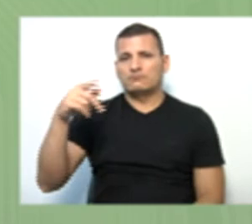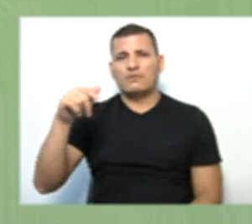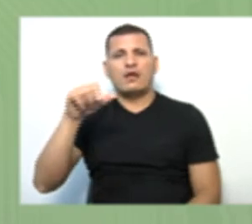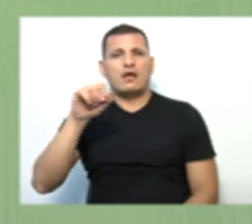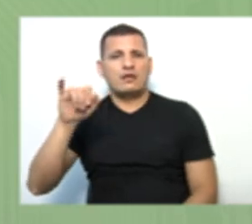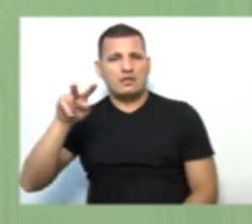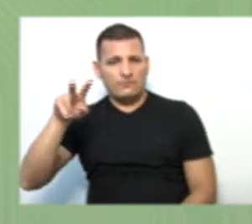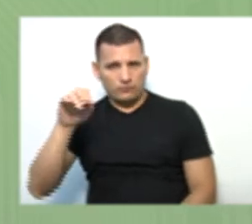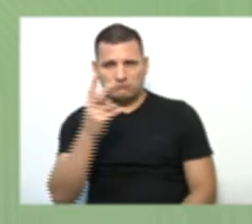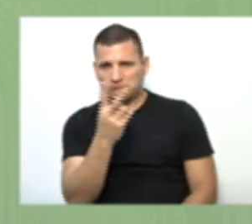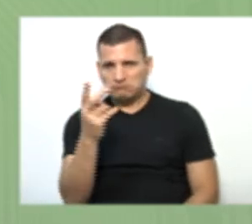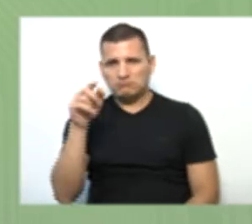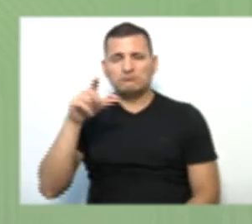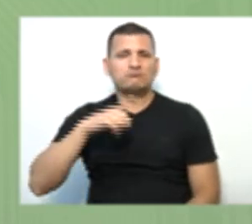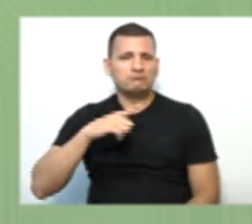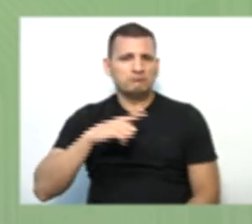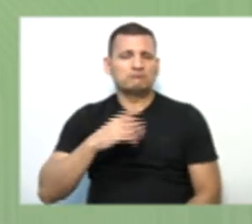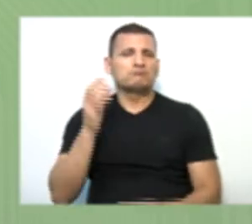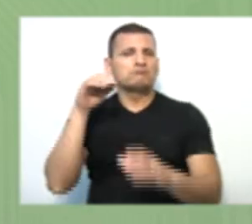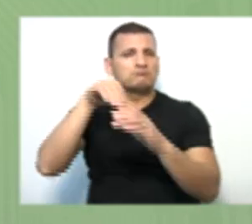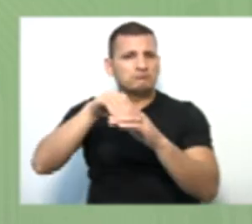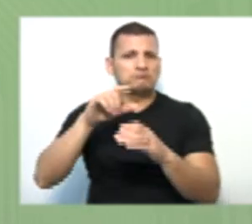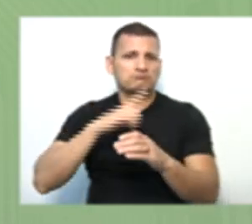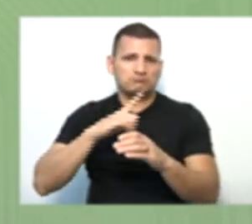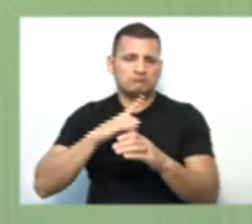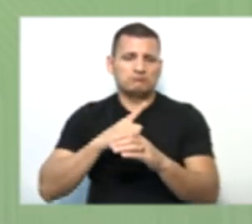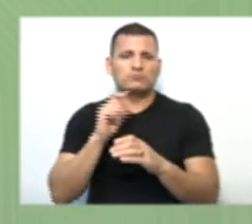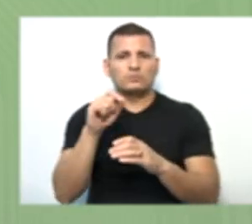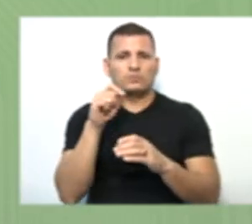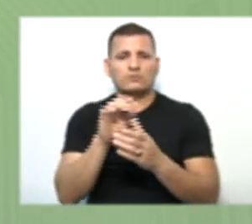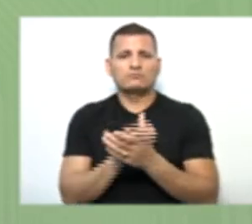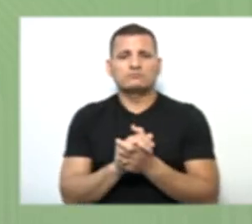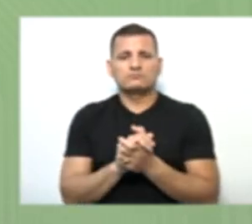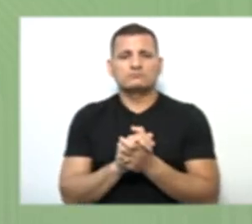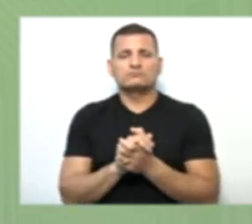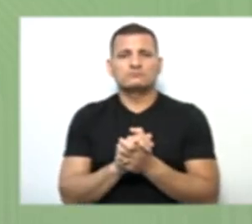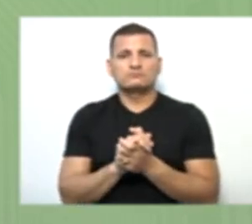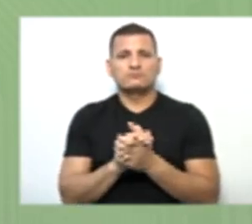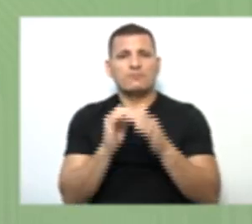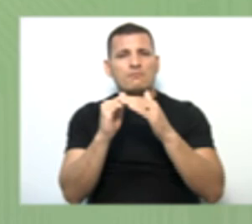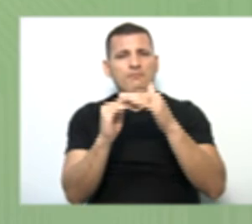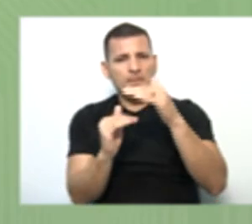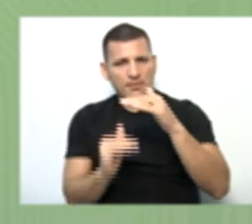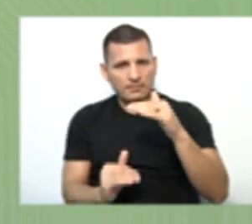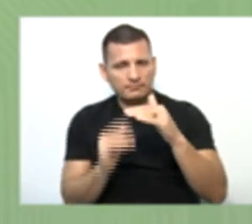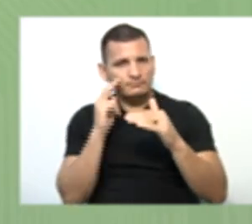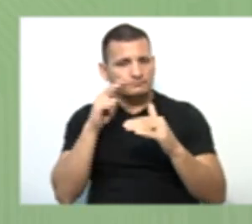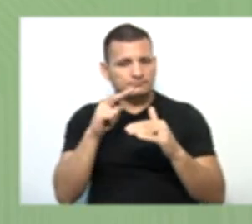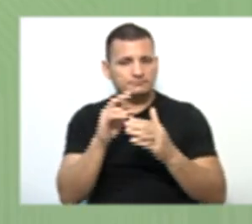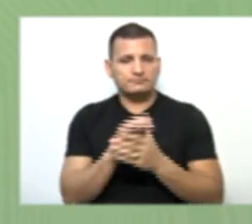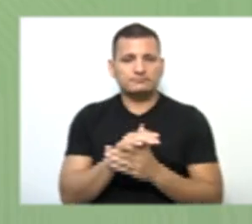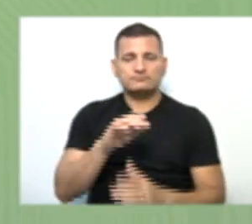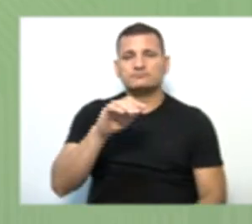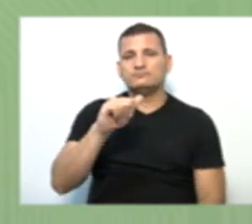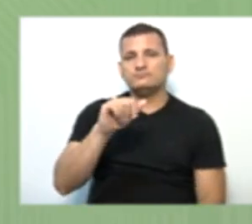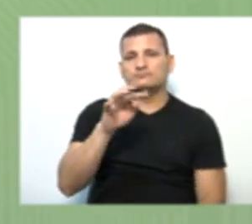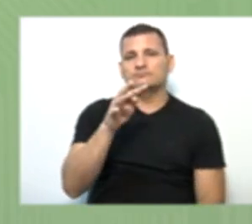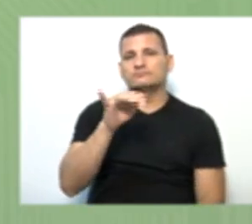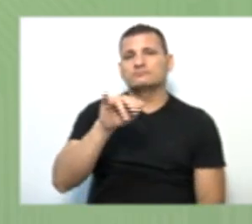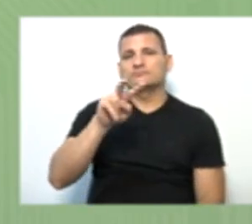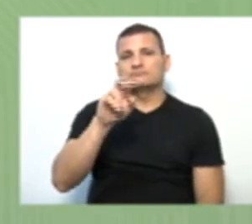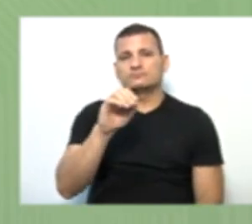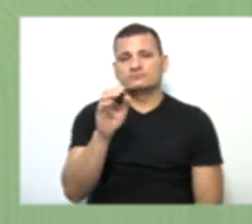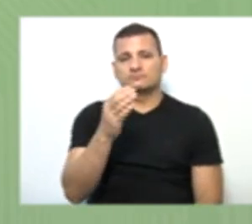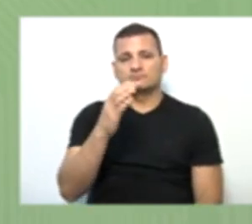subdivisão. Quais são essas subdivisões? A primeira subdivisão que agora a gente vai ver, o ativo circulante.